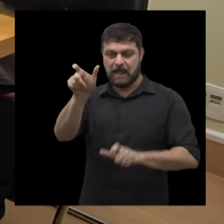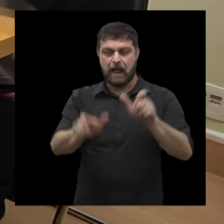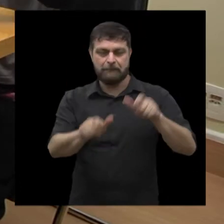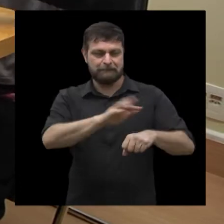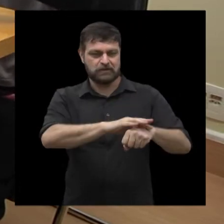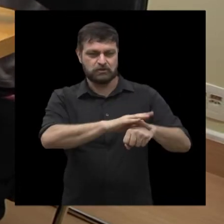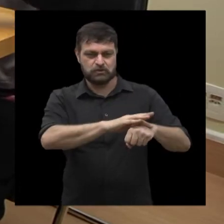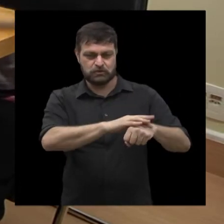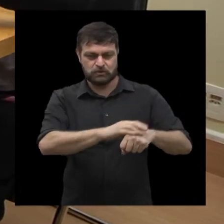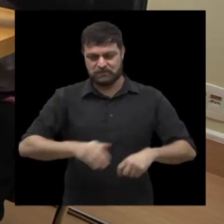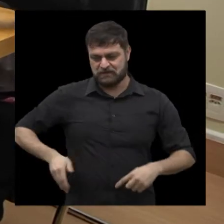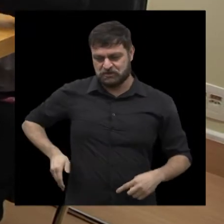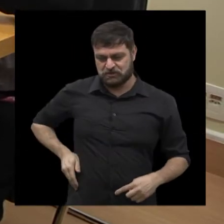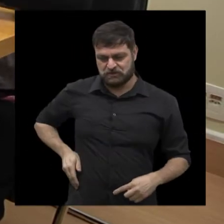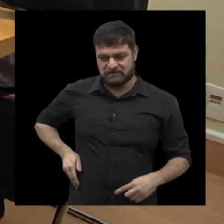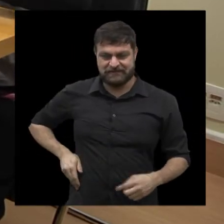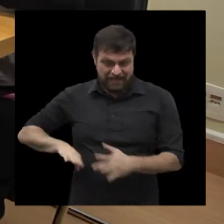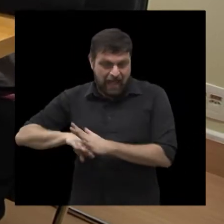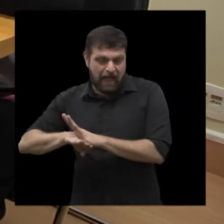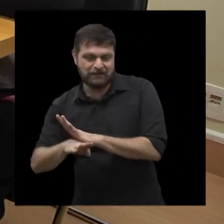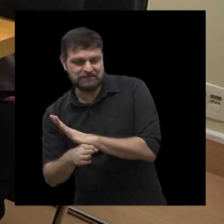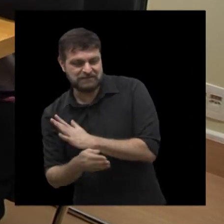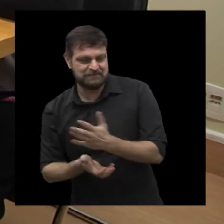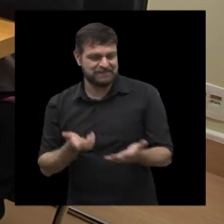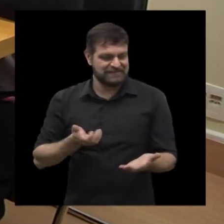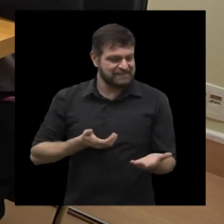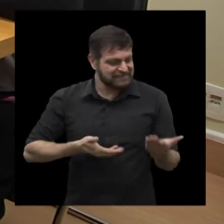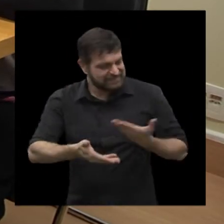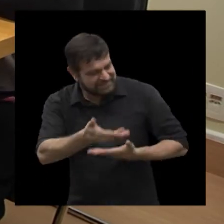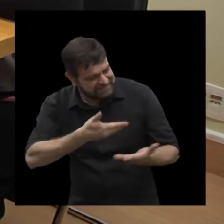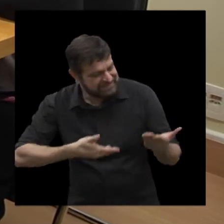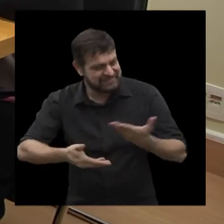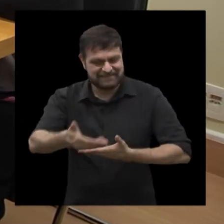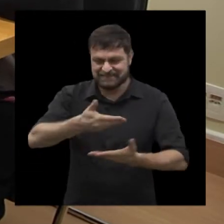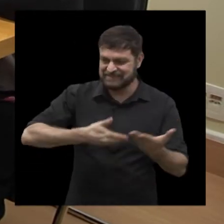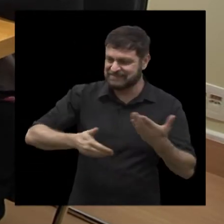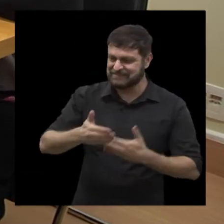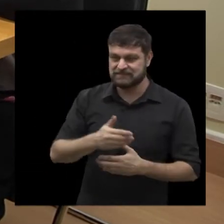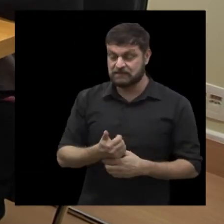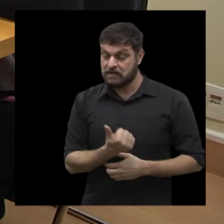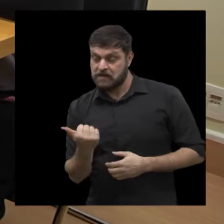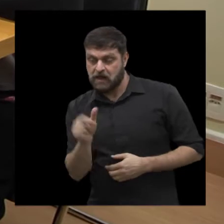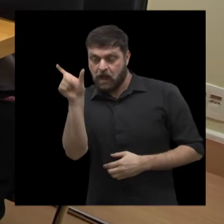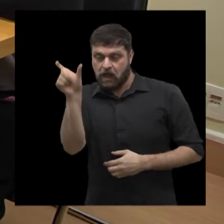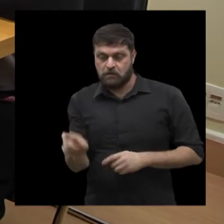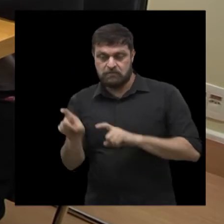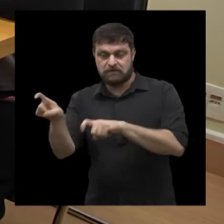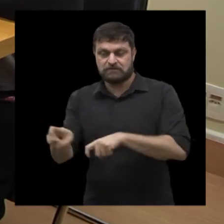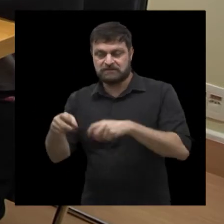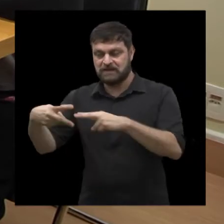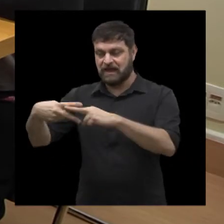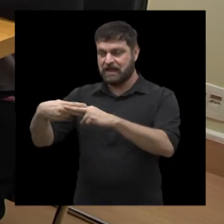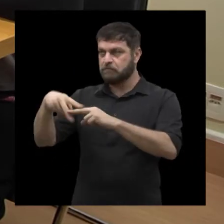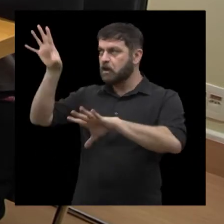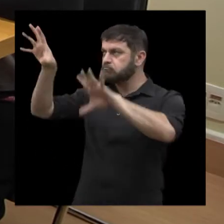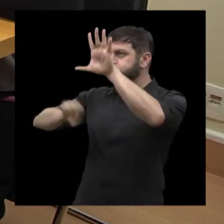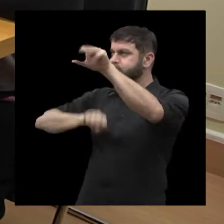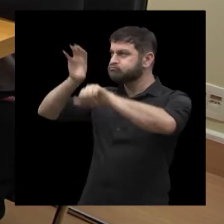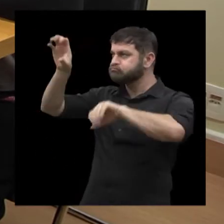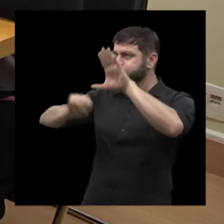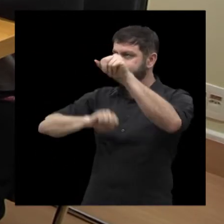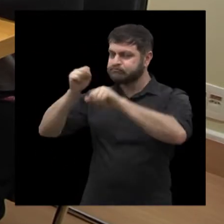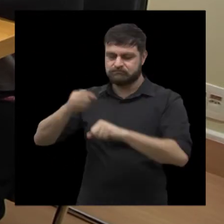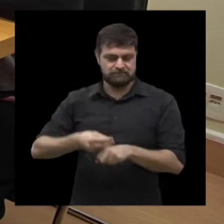né? Pagar com galinha, com... Traz um queijo, uns ovos, alguma coisa, e esse trouxe de carambola, que tinha lá no sítio dele. Que é a melhor das